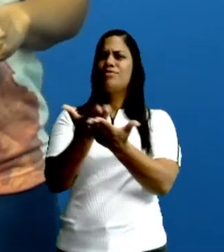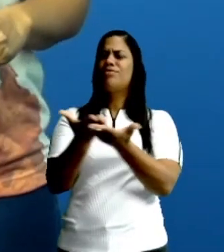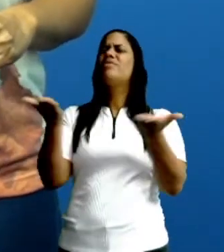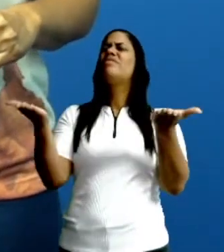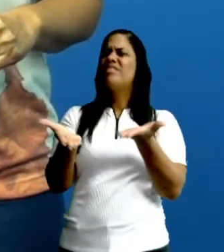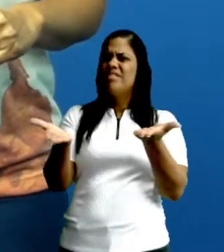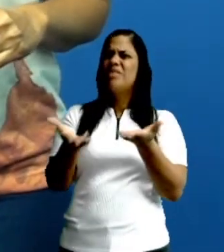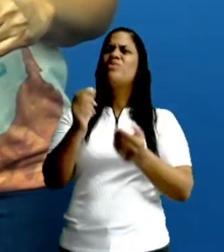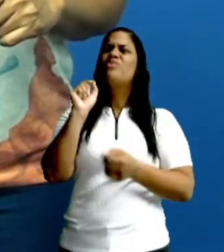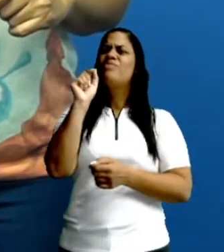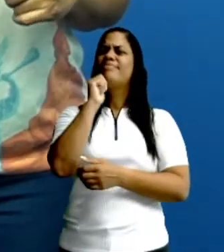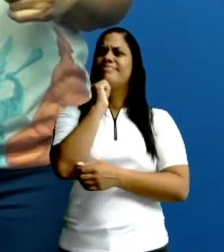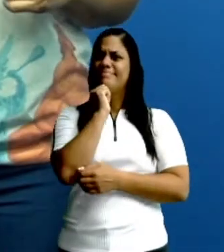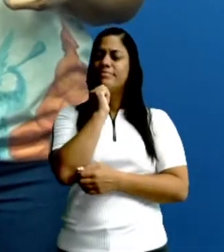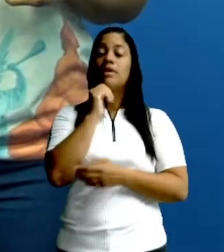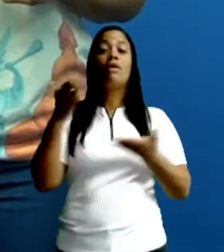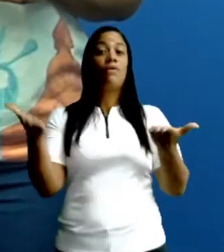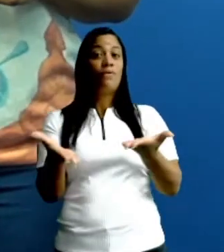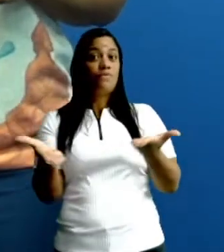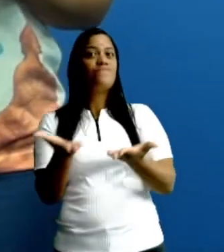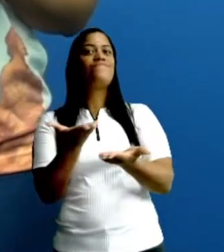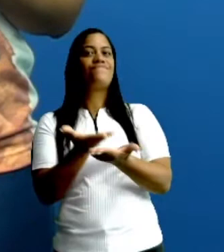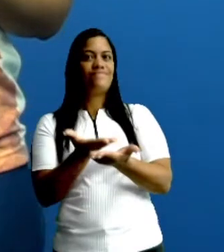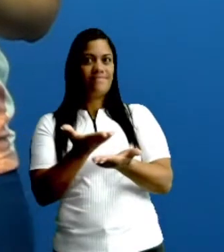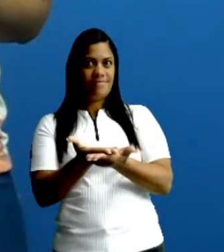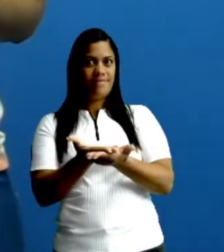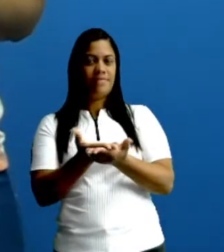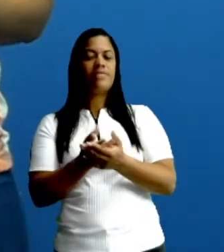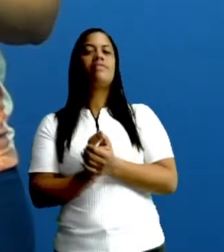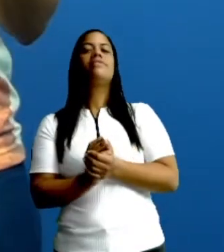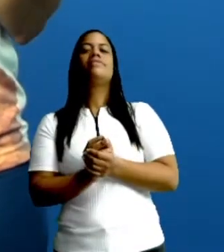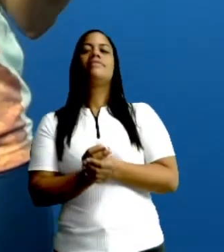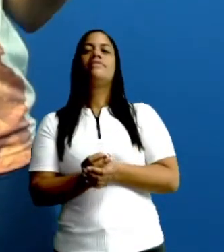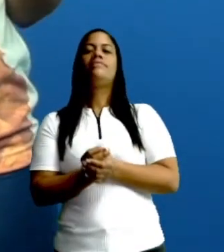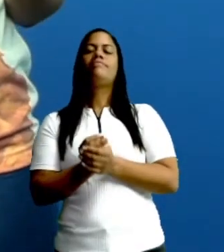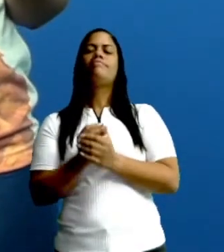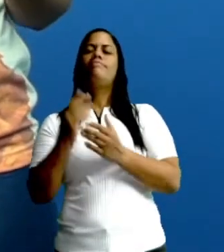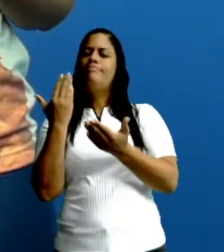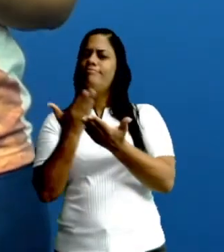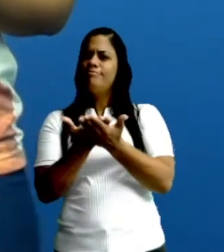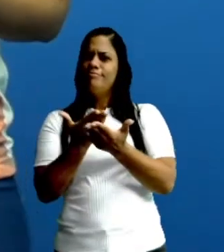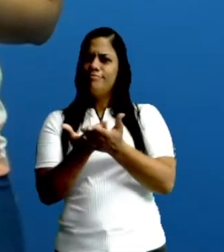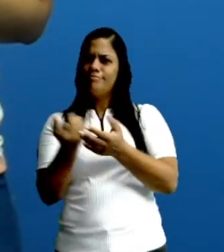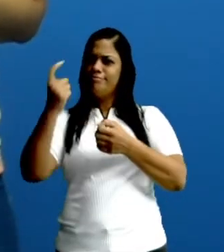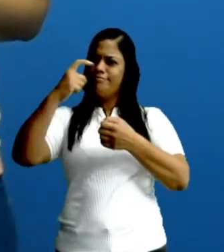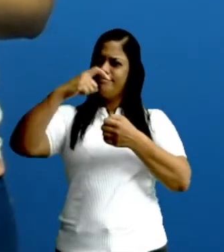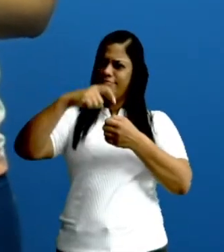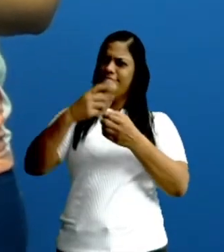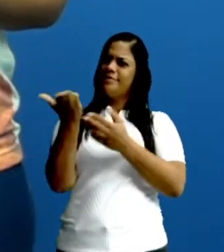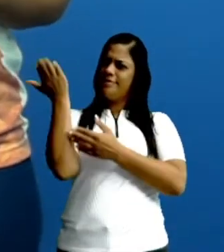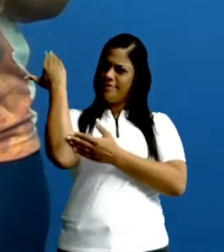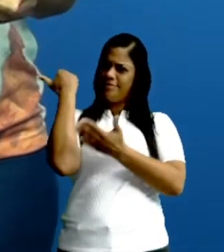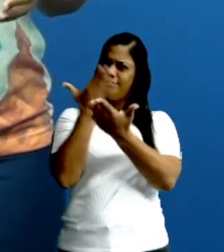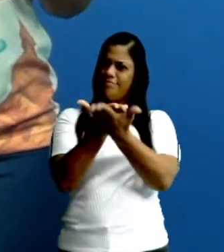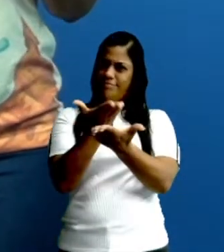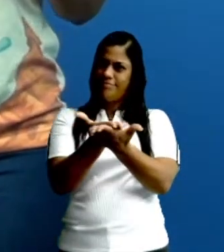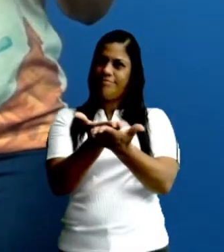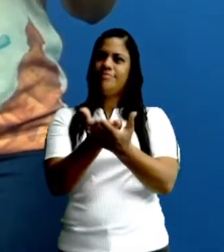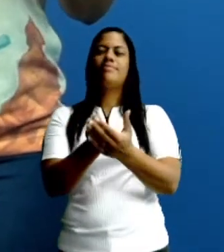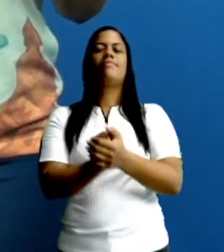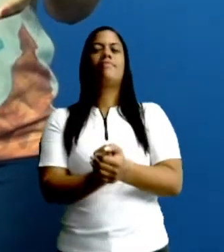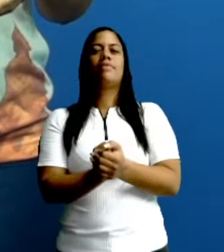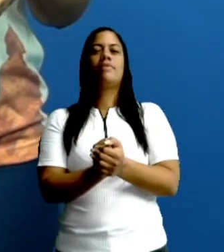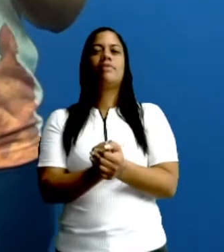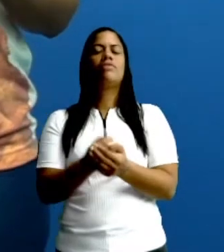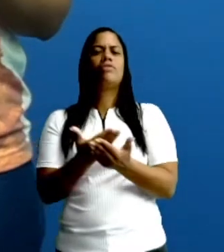hoje mesmo? Hoje a gente vai fazer uma retomada da nossa aula anterior, né, que foi sobre o clima. E aí nós vamos